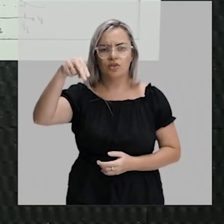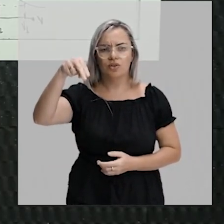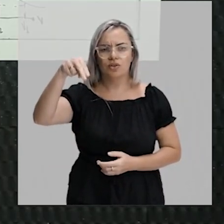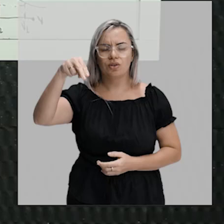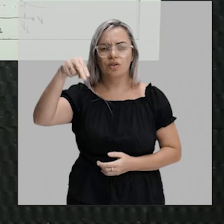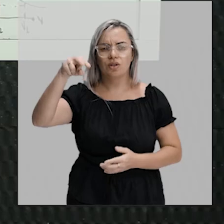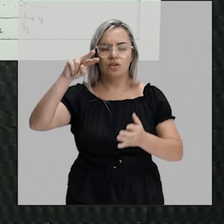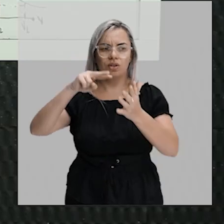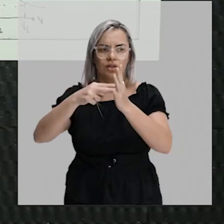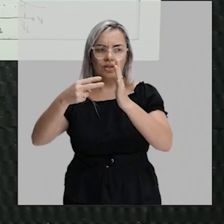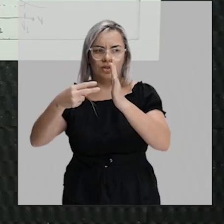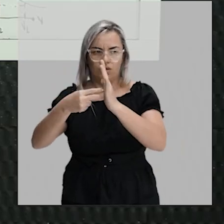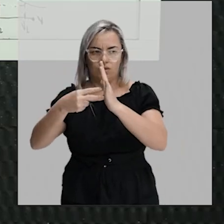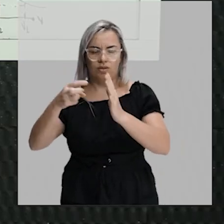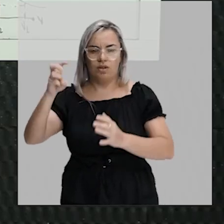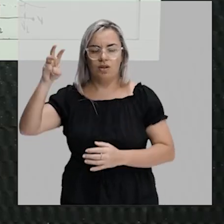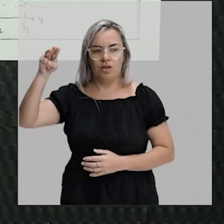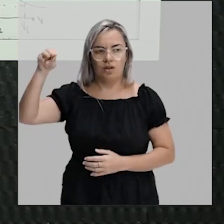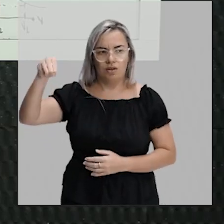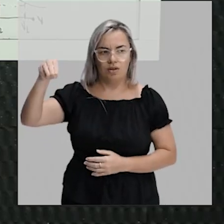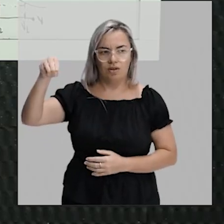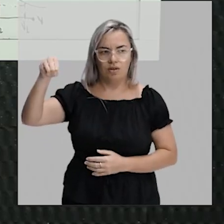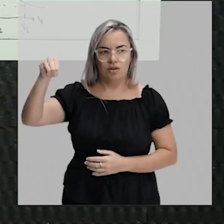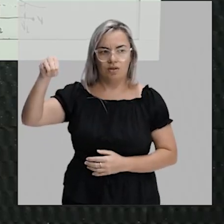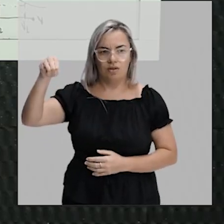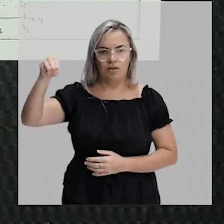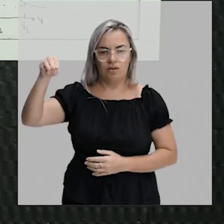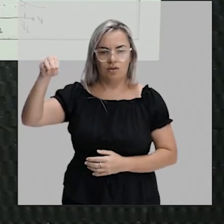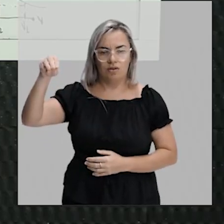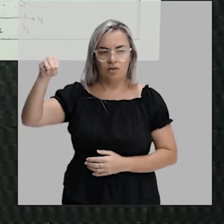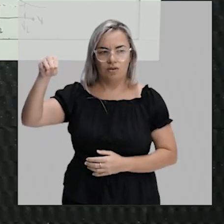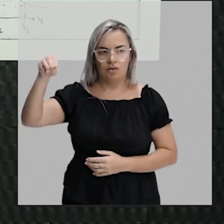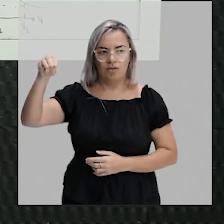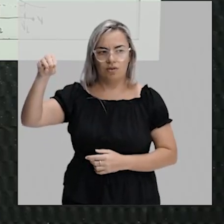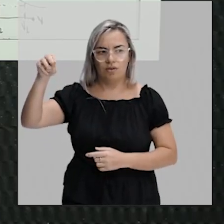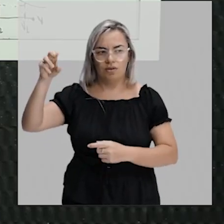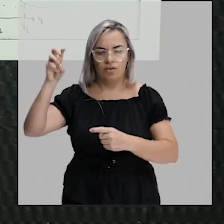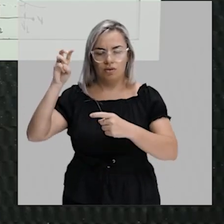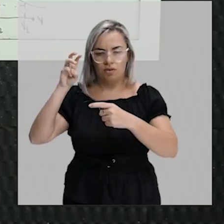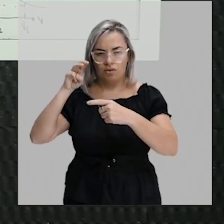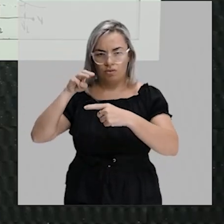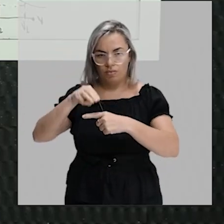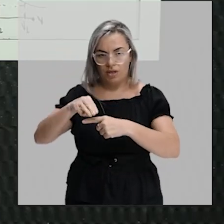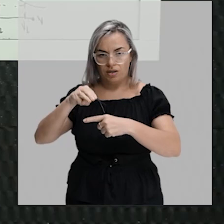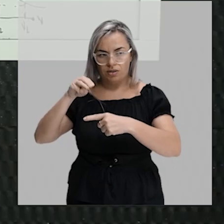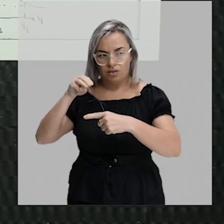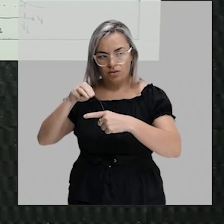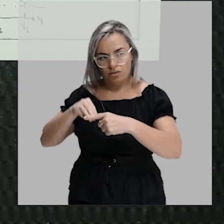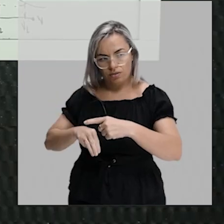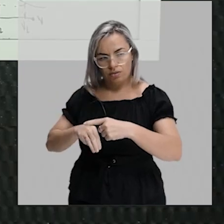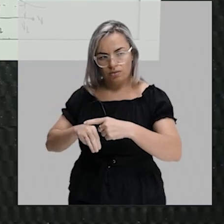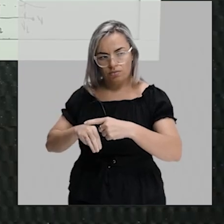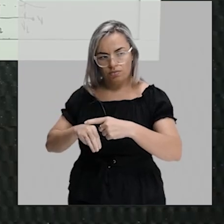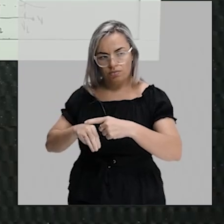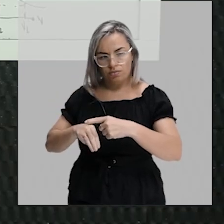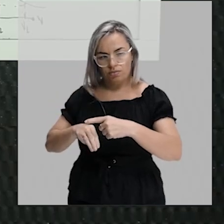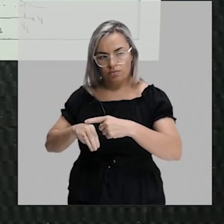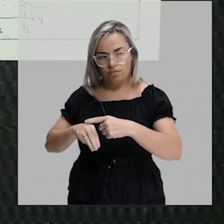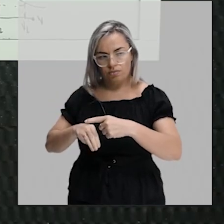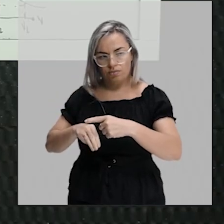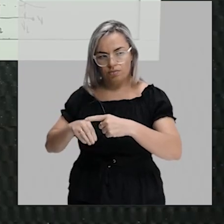ó. Massa sobre a massa molar vezes